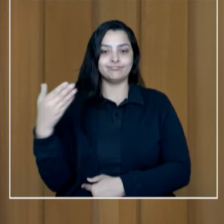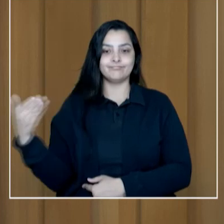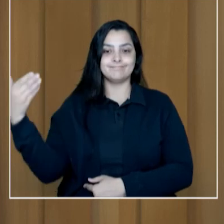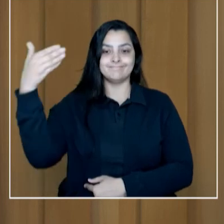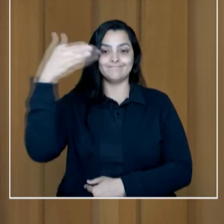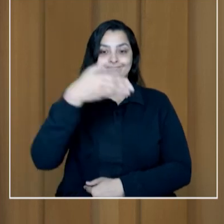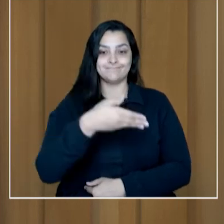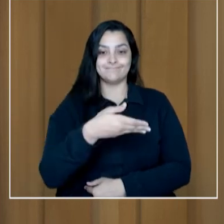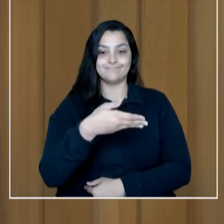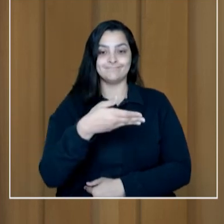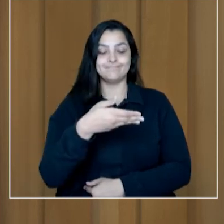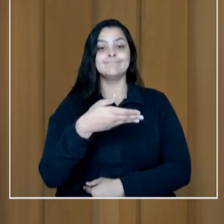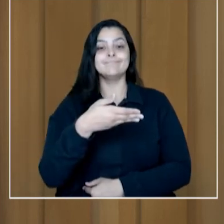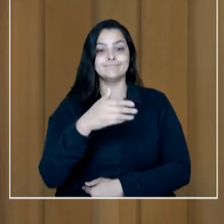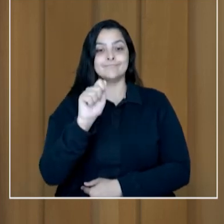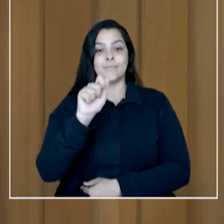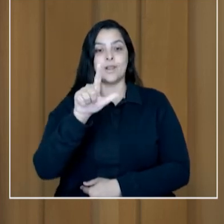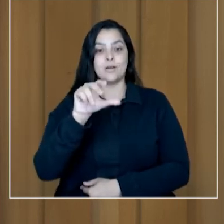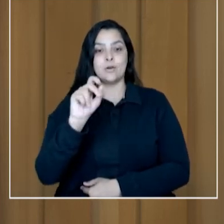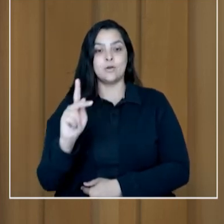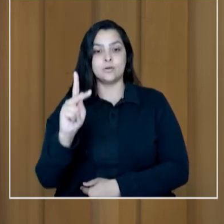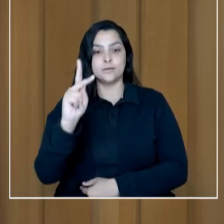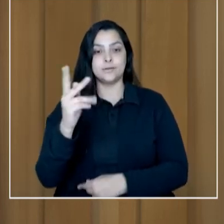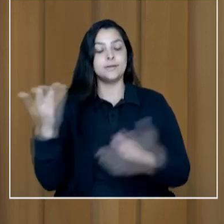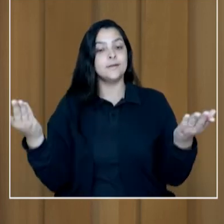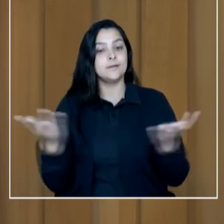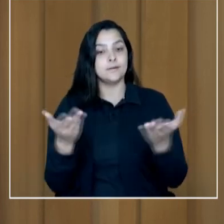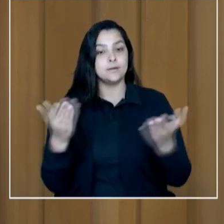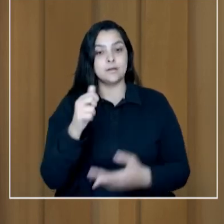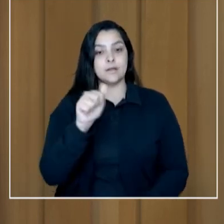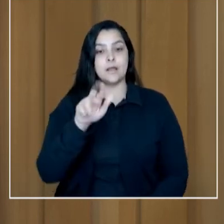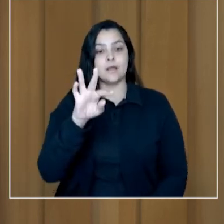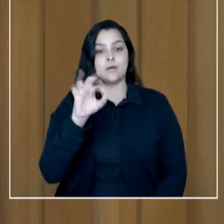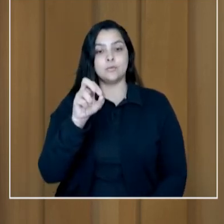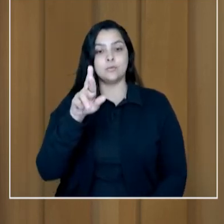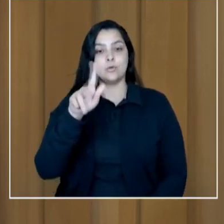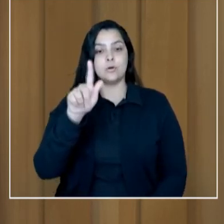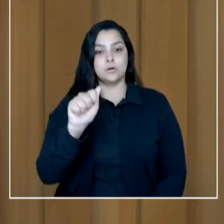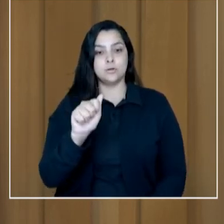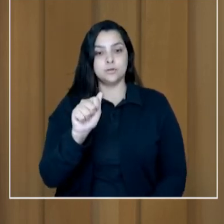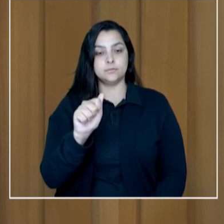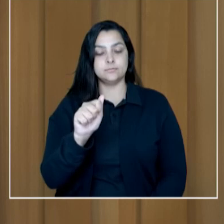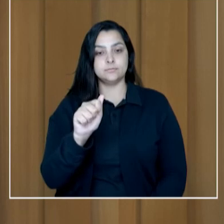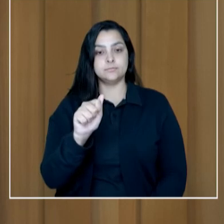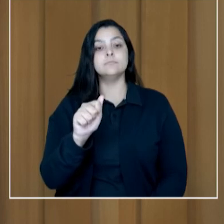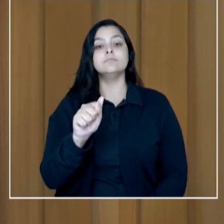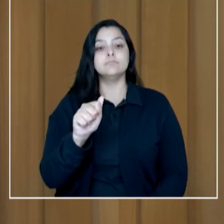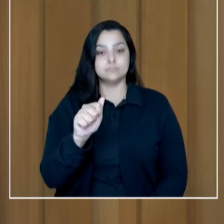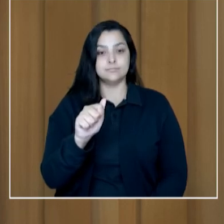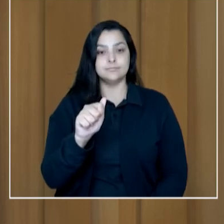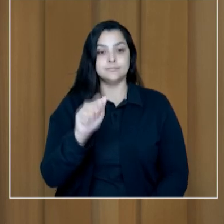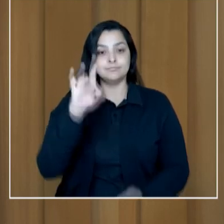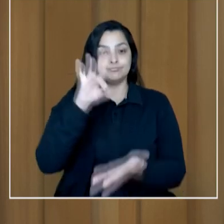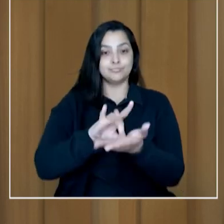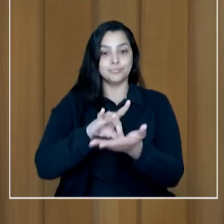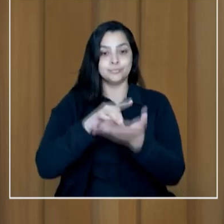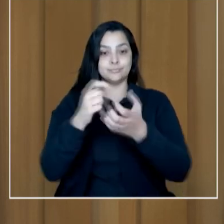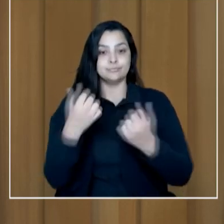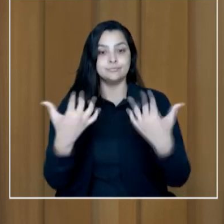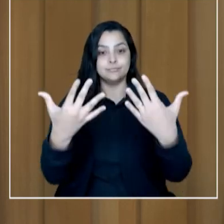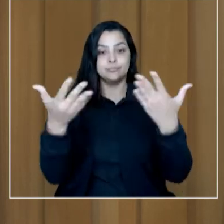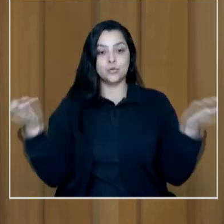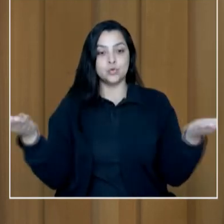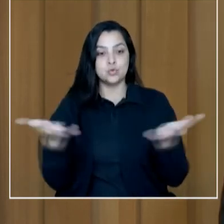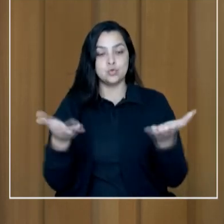comparecimento do artista Alok, faz-se a outorga da Comenda no grau Grande Oficial nesta